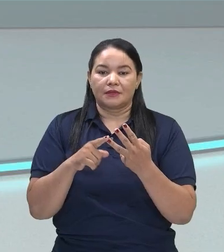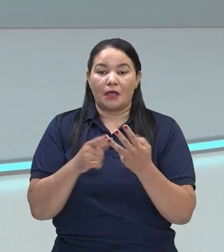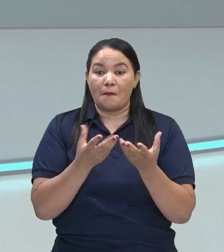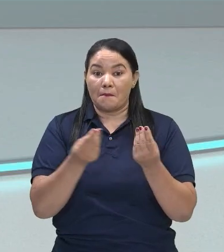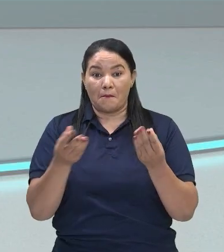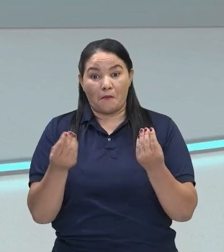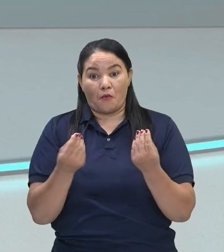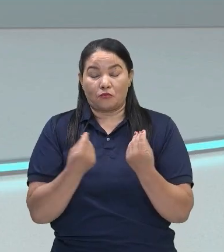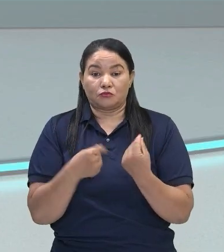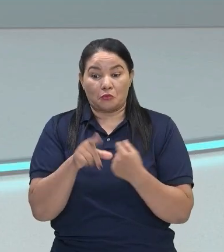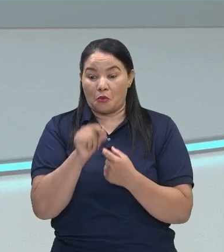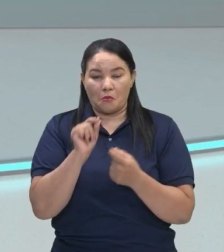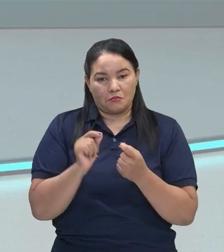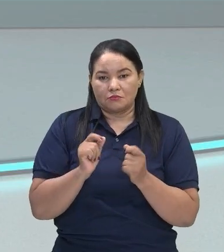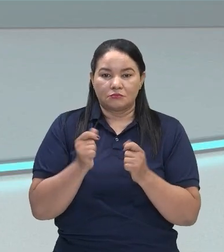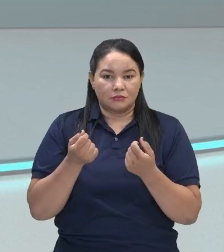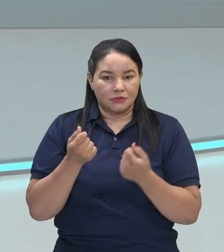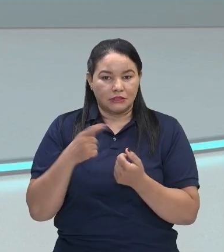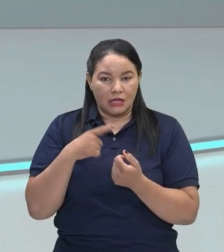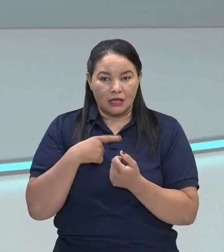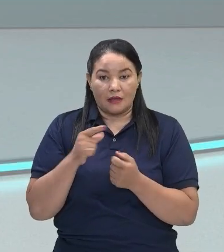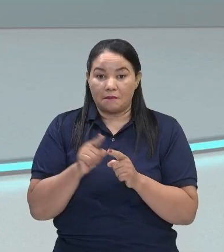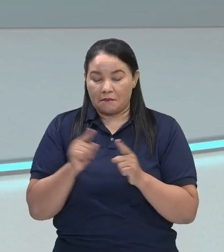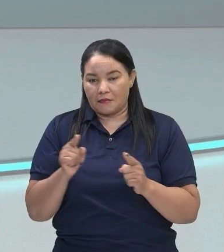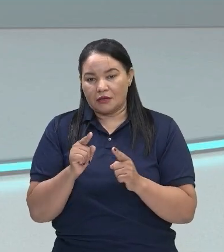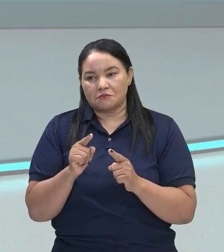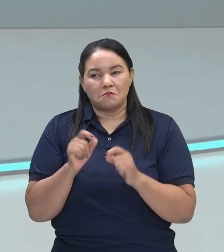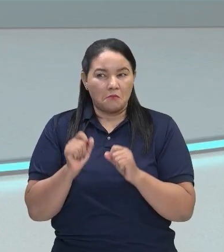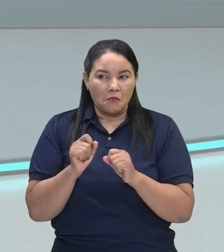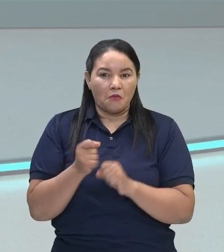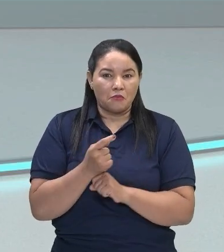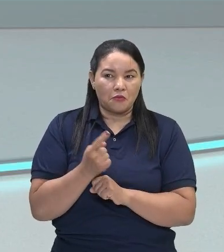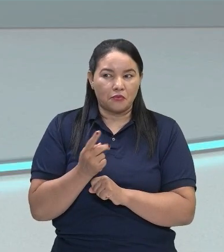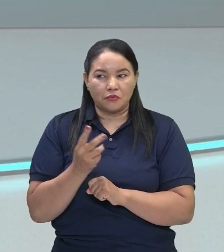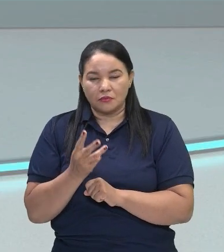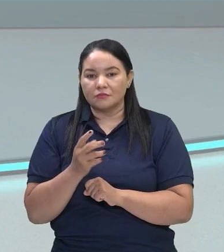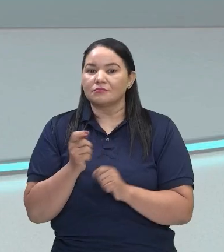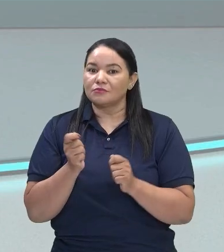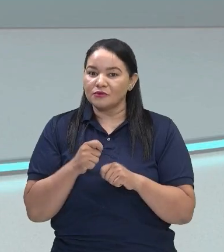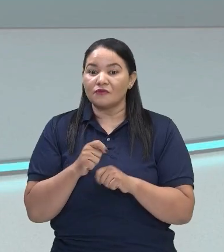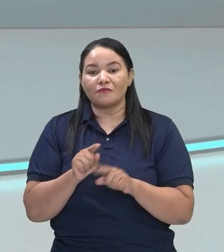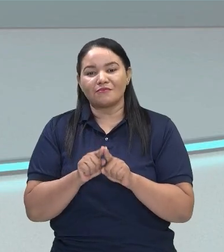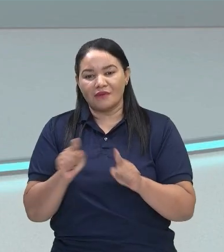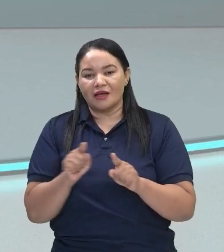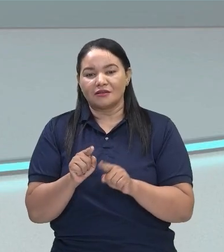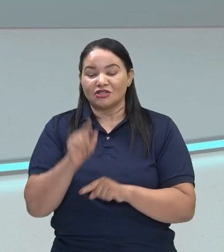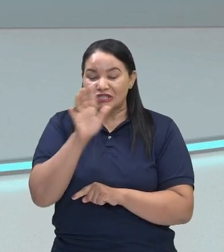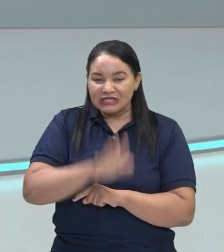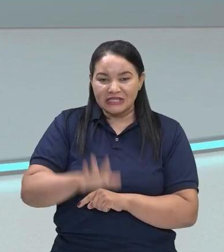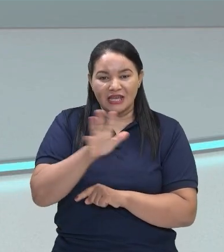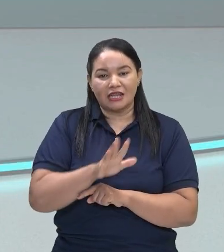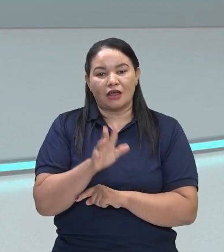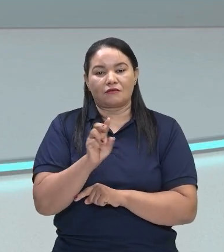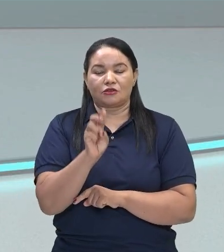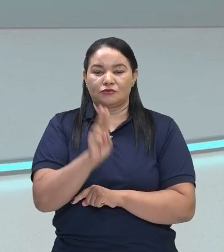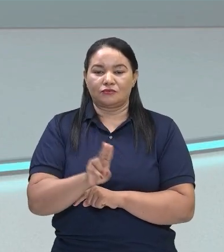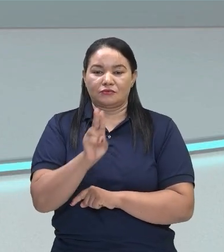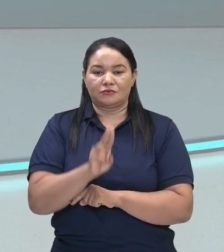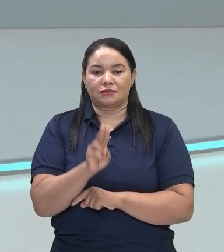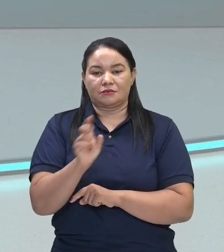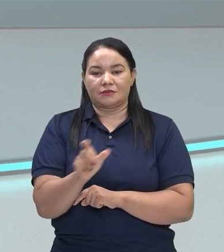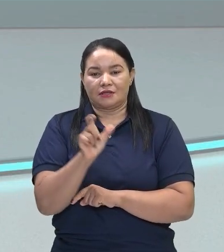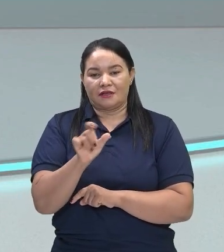situação, tá? Eu posso contar quantas opções eu tenho, mas eu quero me referir de um modo geral, vou utilizar o many.